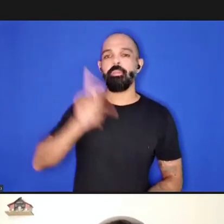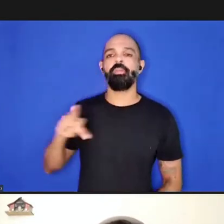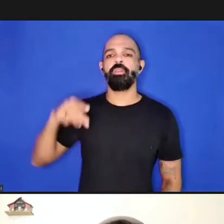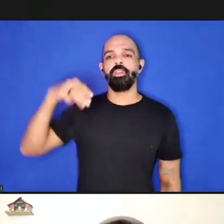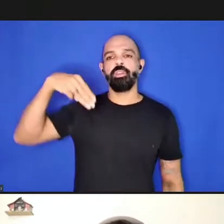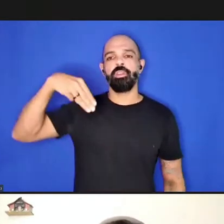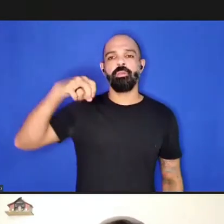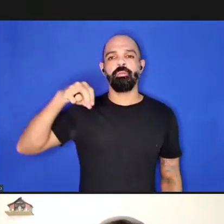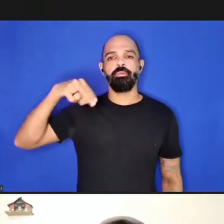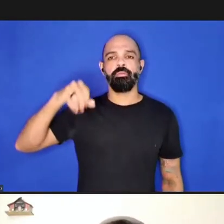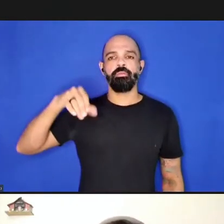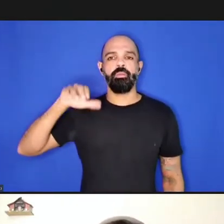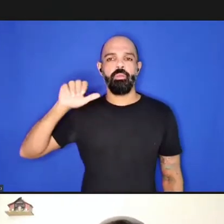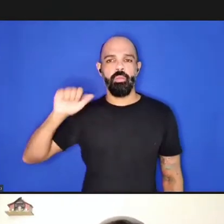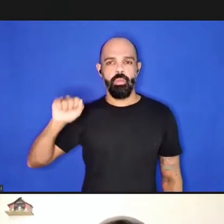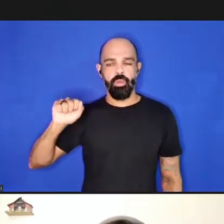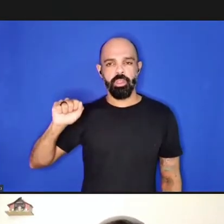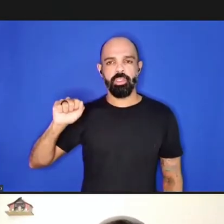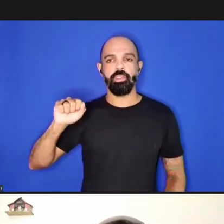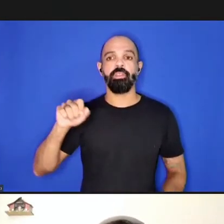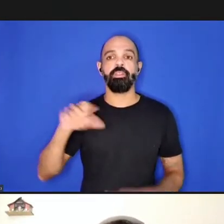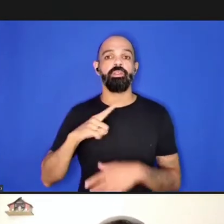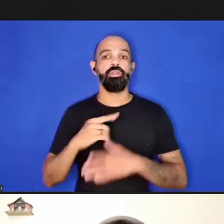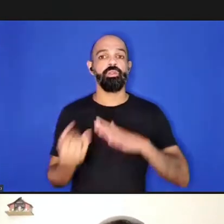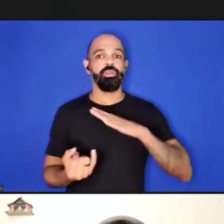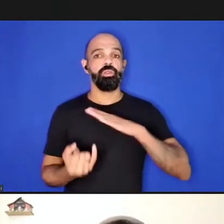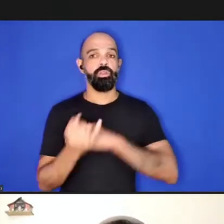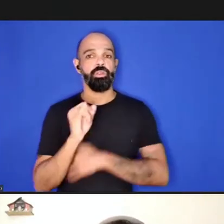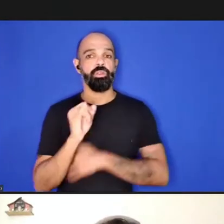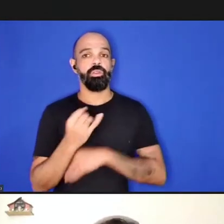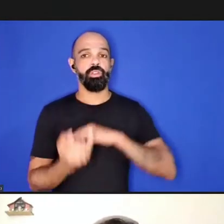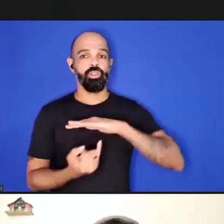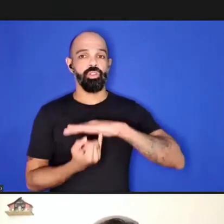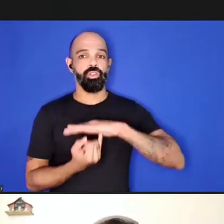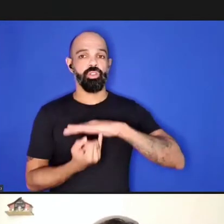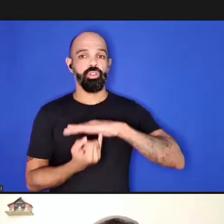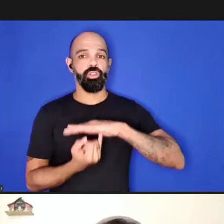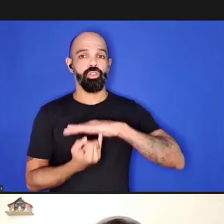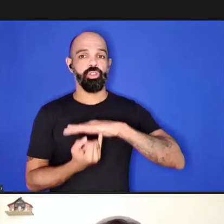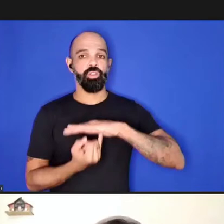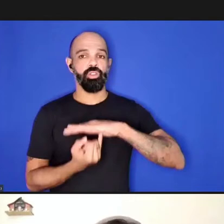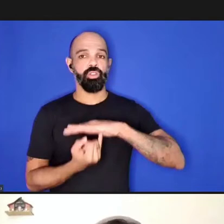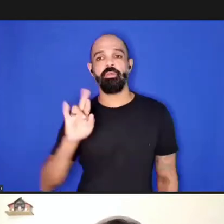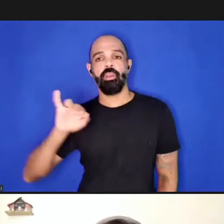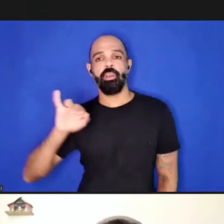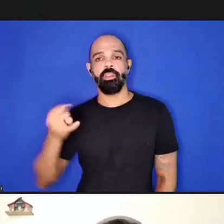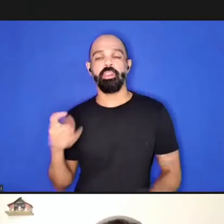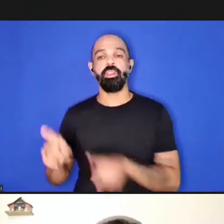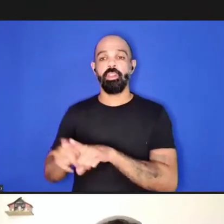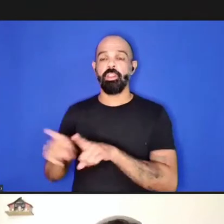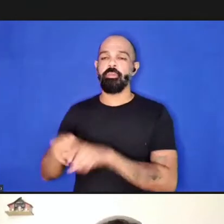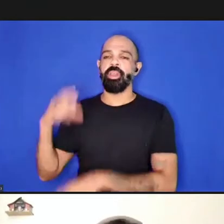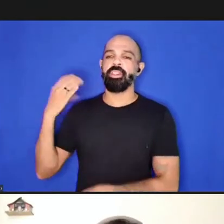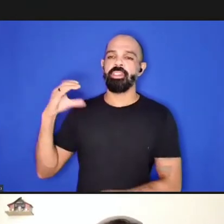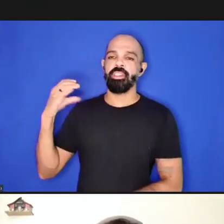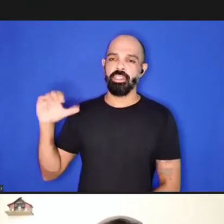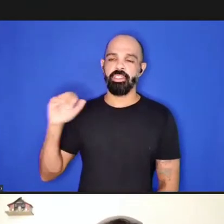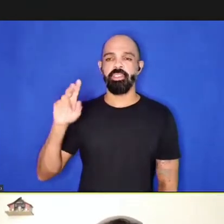Instituto de Bioquímica Médica da UFRJ e uma cientista Humboldt. Obrigado, professora